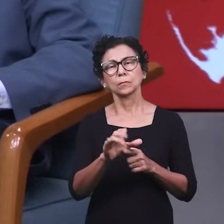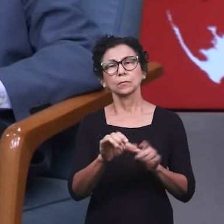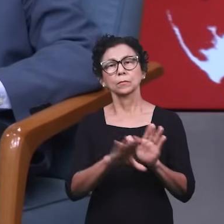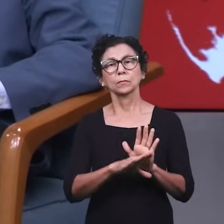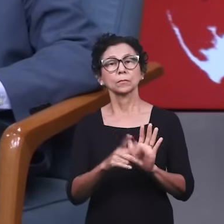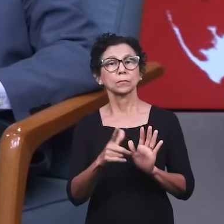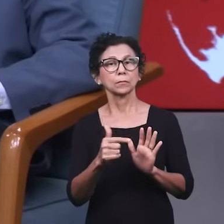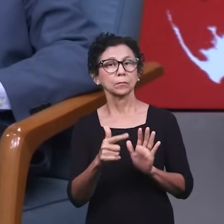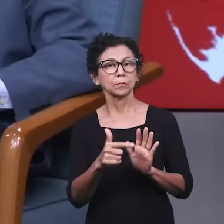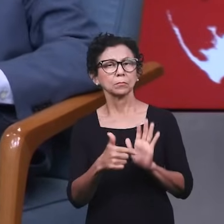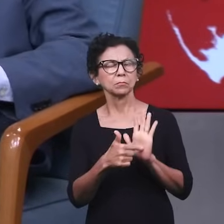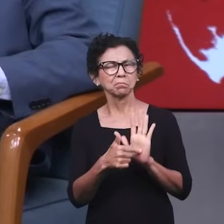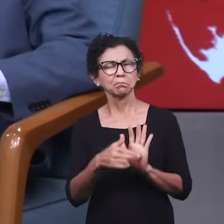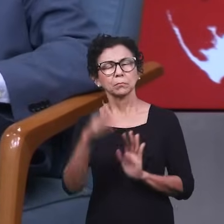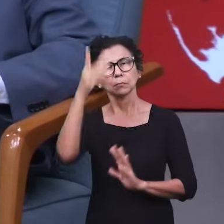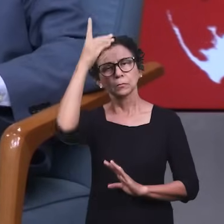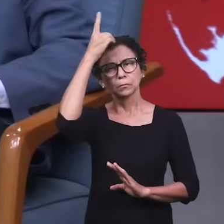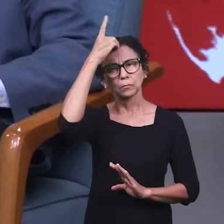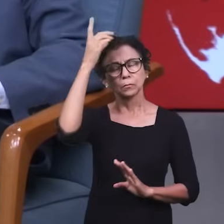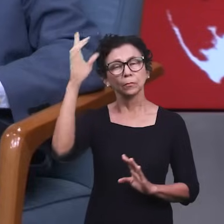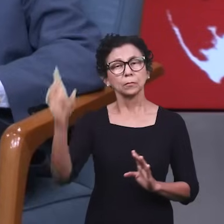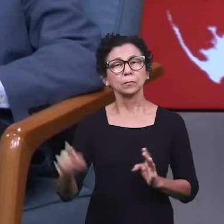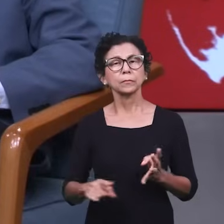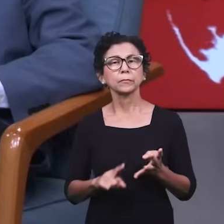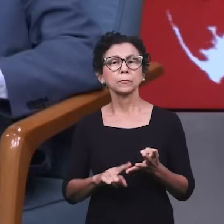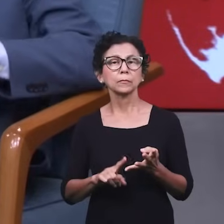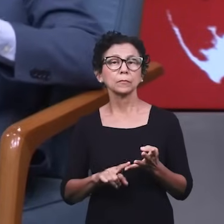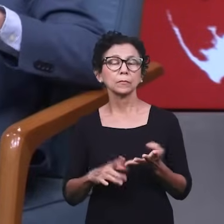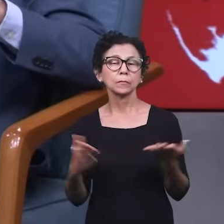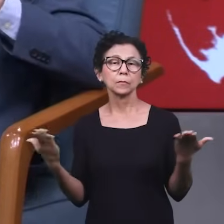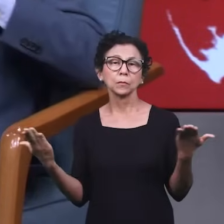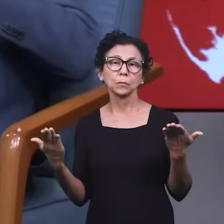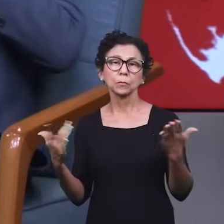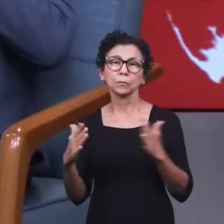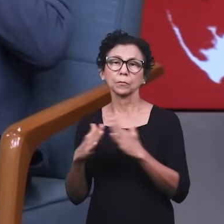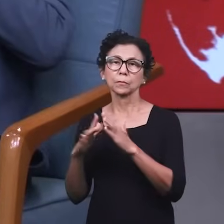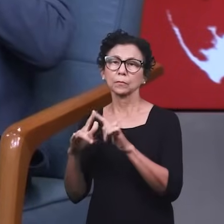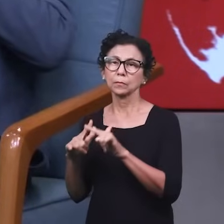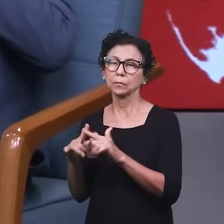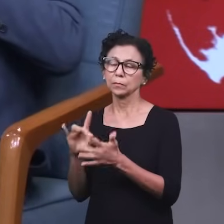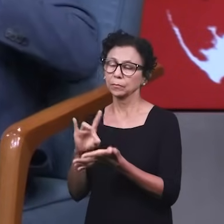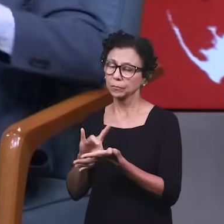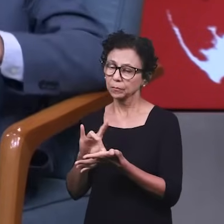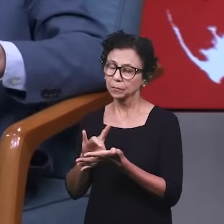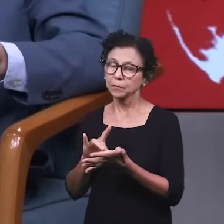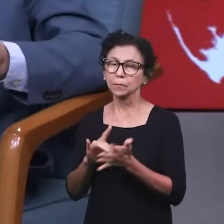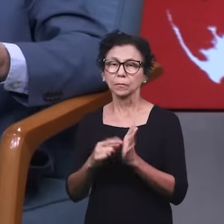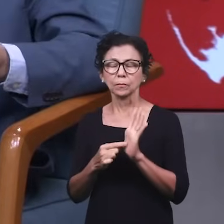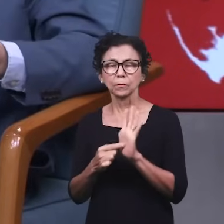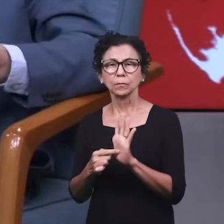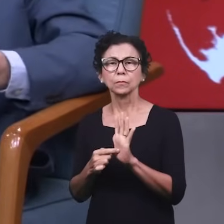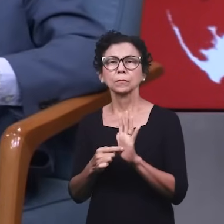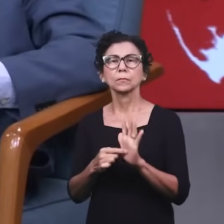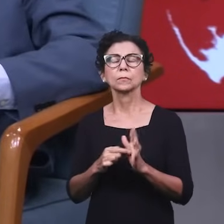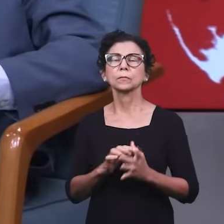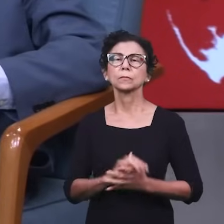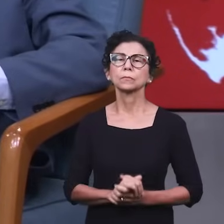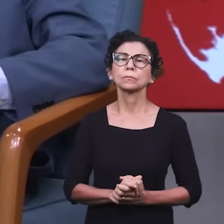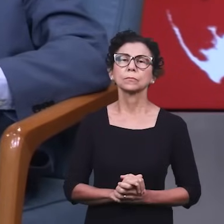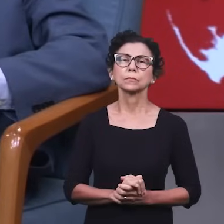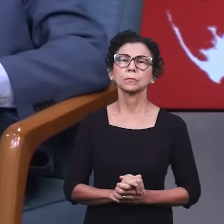12 da primeira carta aos Coríntios. E nós falamos também sobre os dons espirituais na igreja hoje,